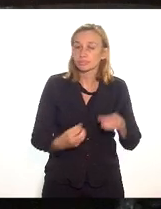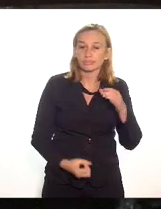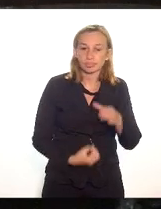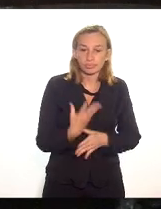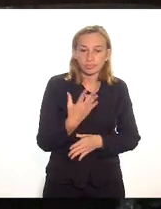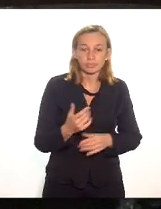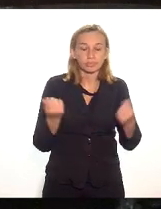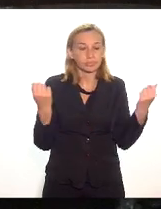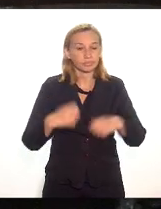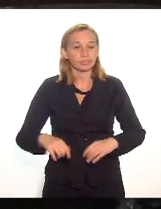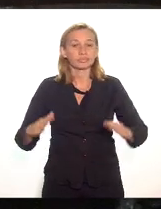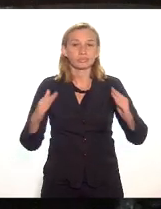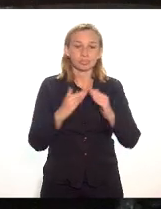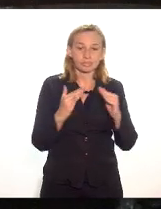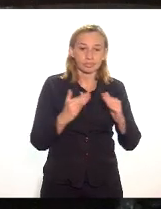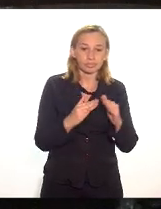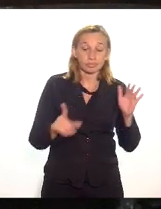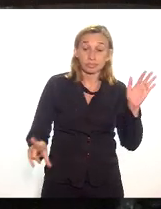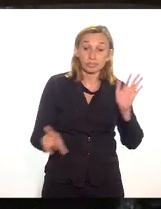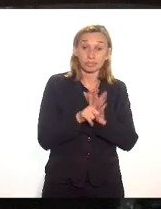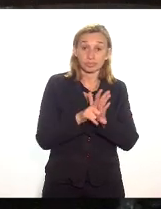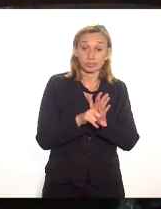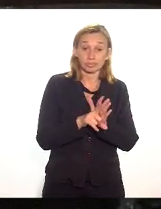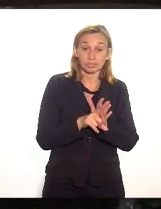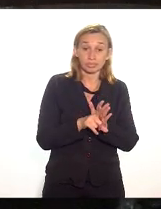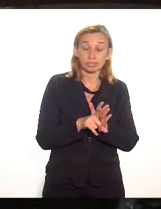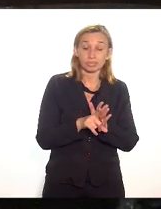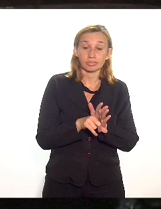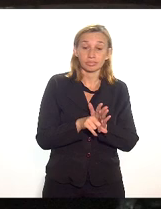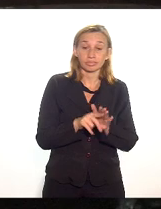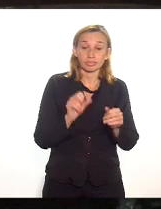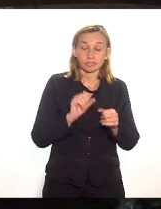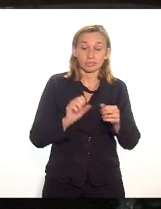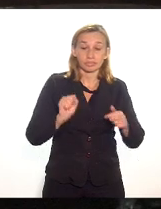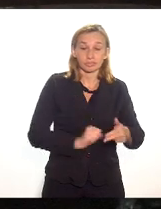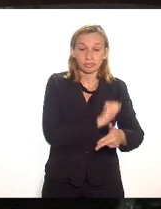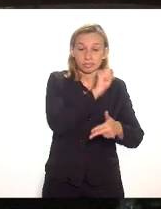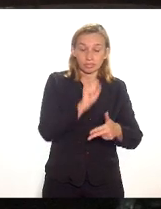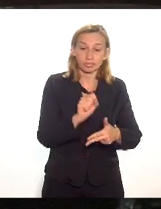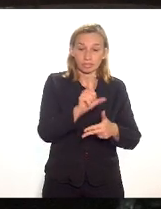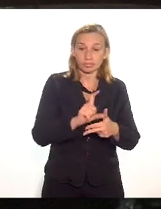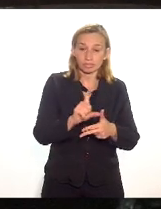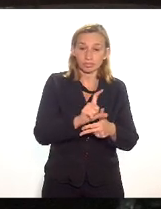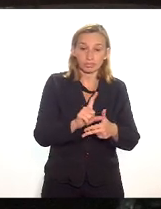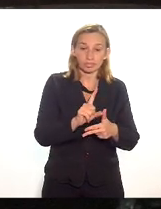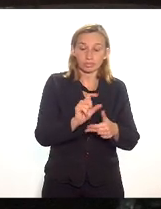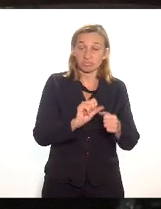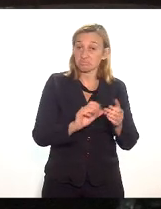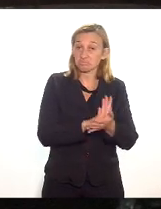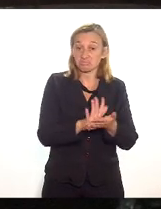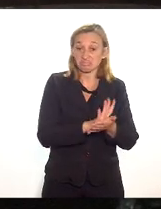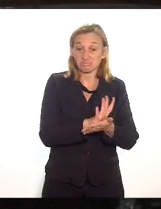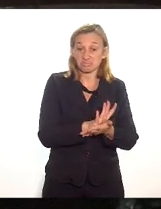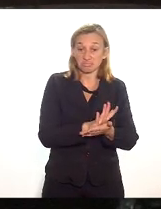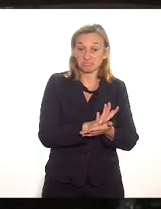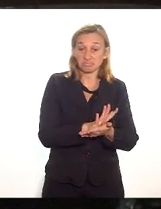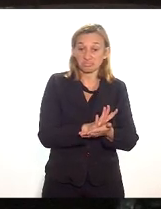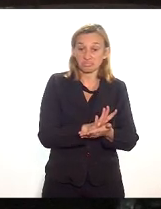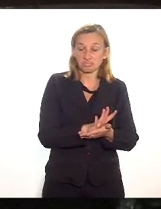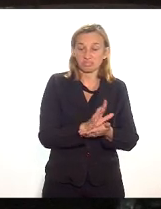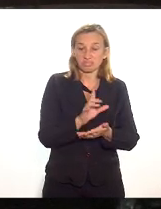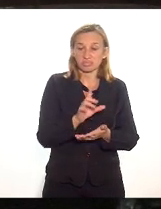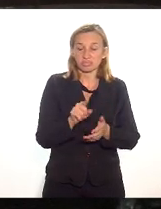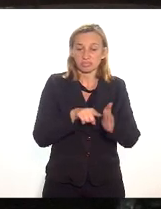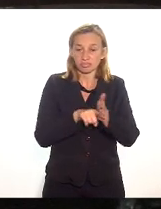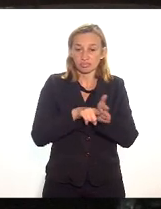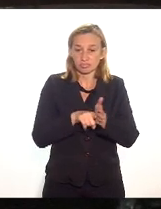dessa casa legislativa fazer aquilo que o poder executivo não está fazendo, de fazer um diagnóstico